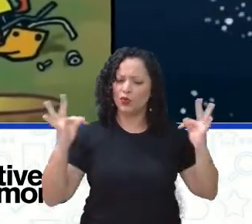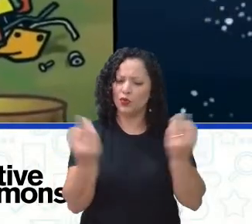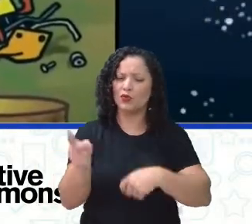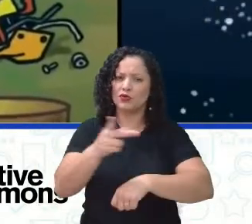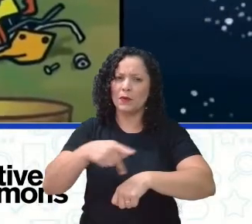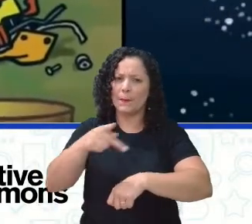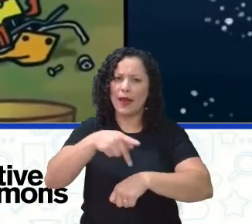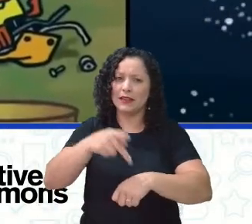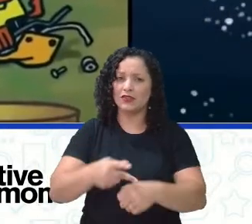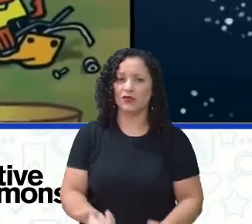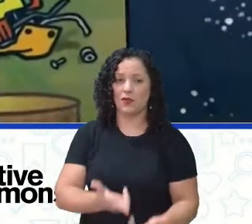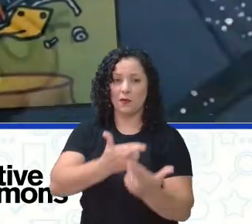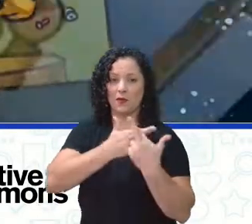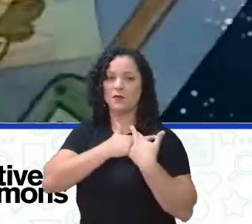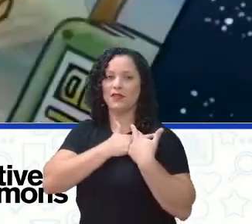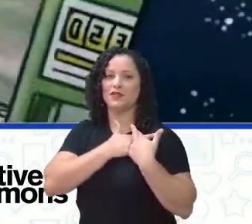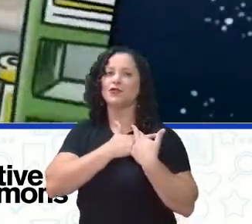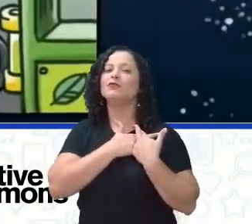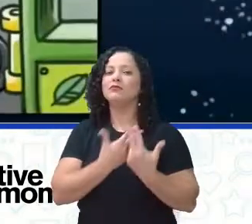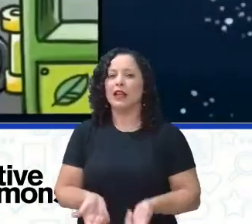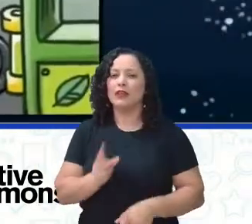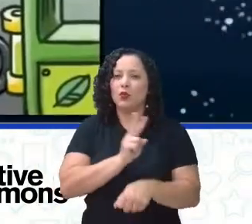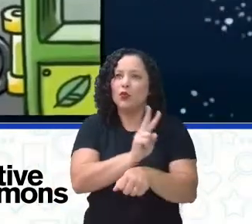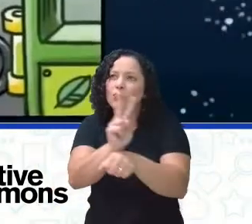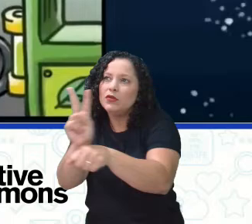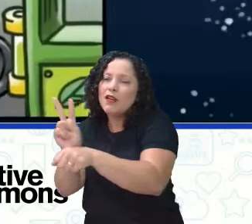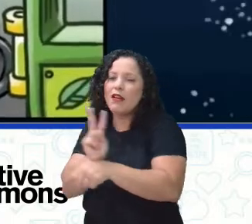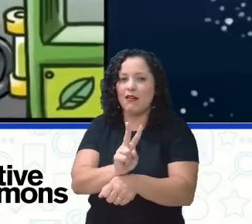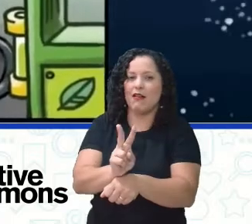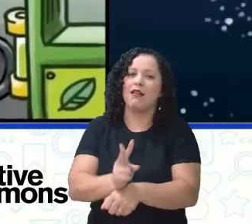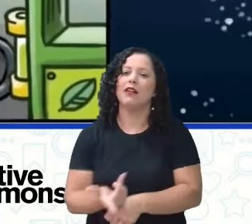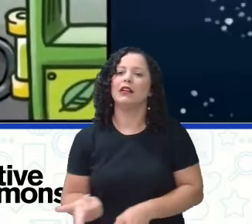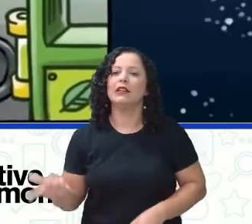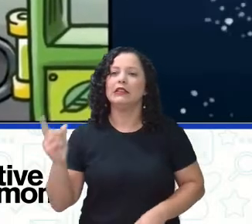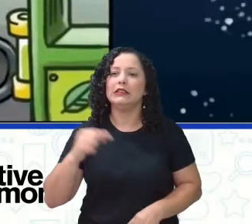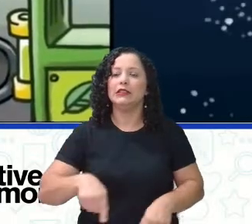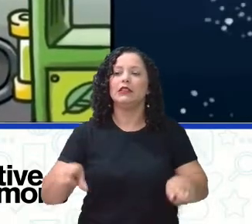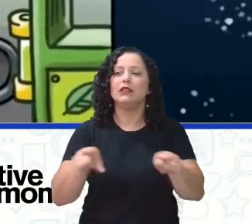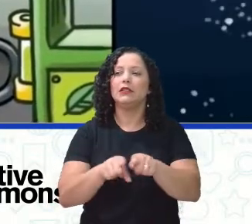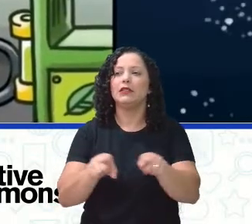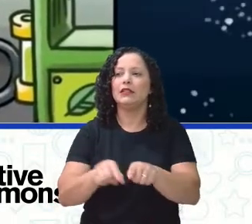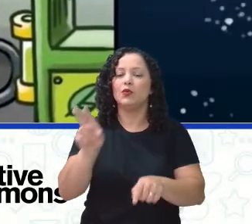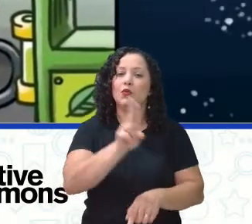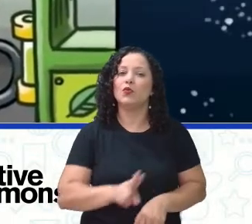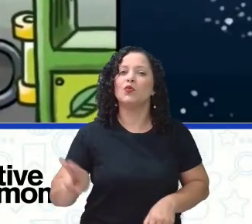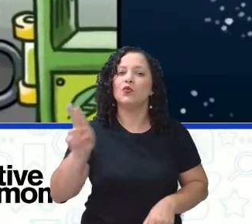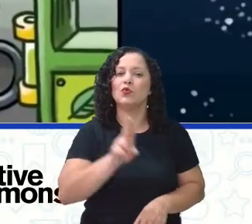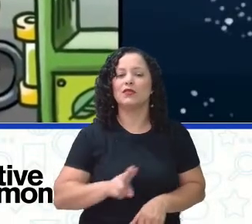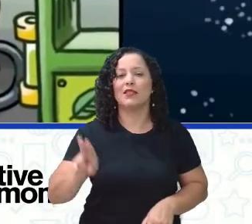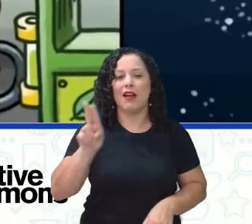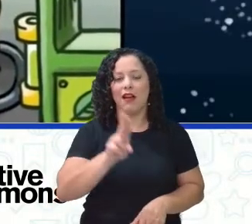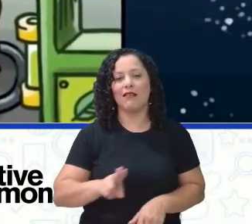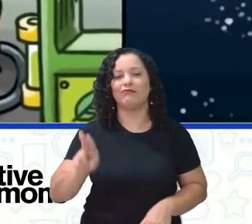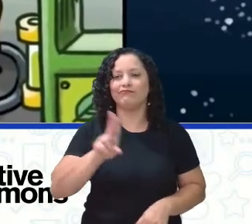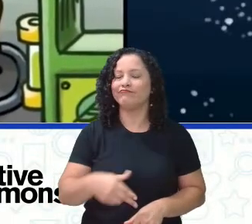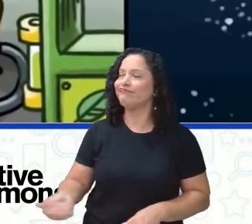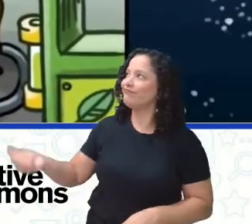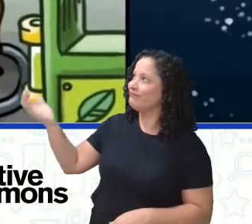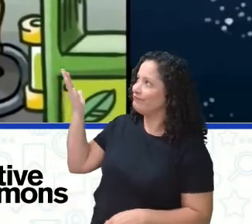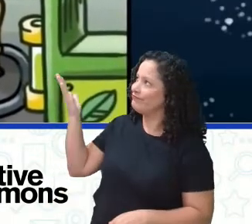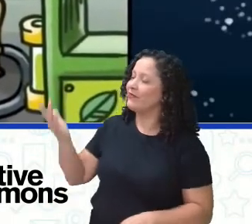e promover ações de reflorestamento, priorizar o transporte público de qualidade, ampliar a produção